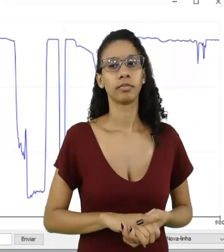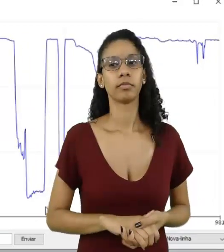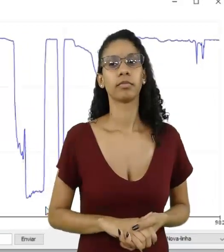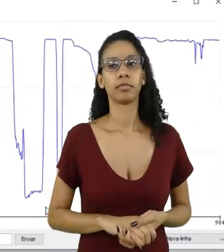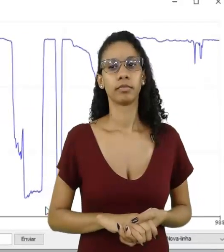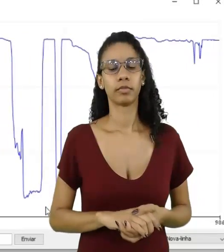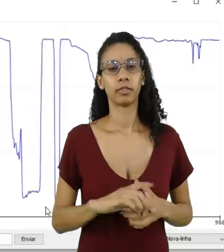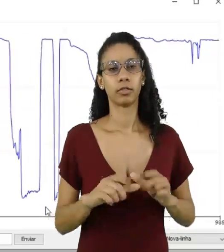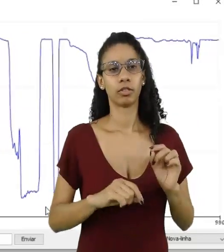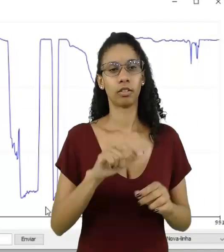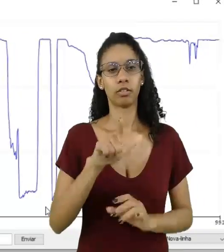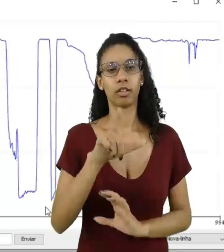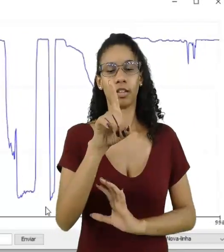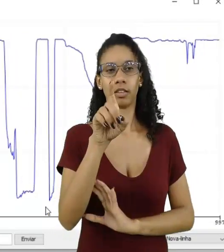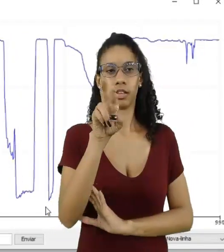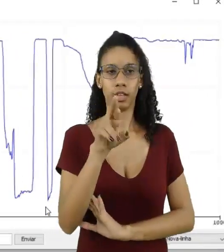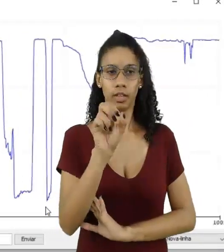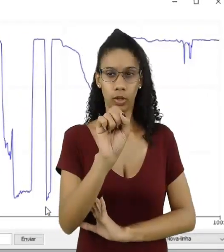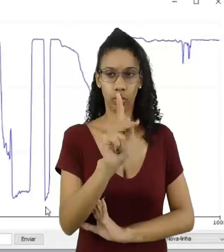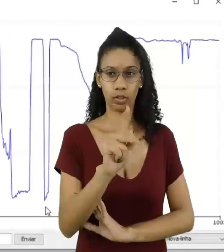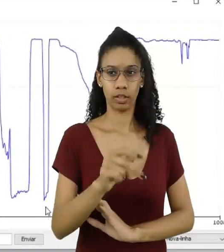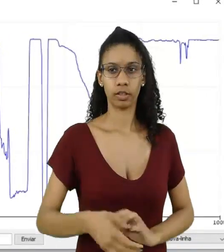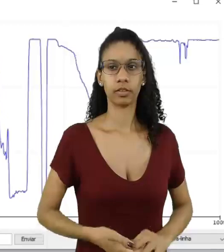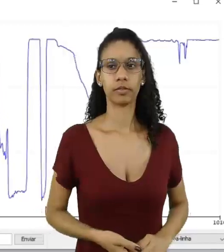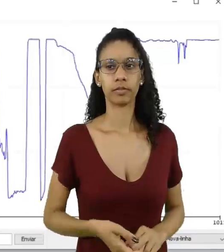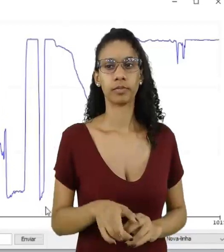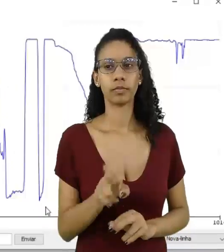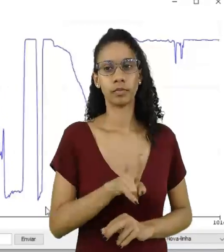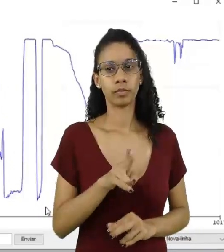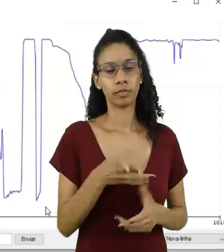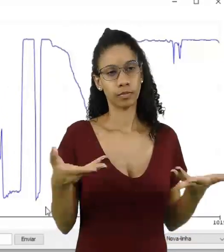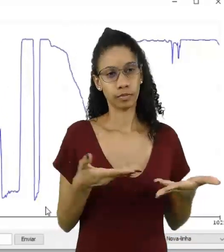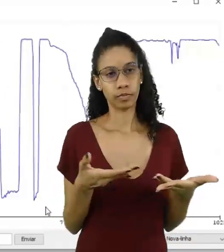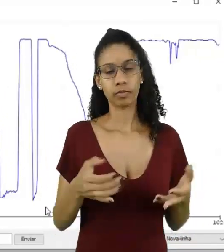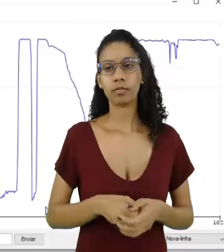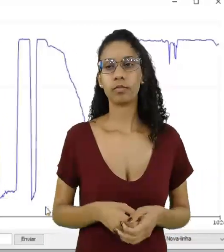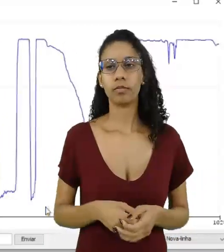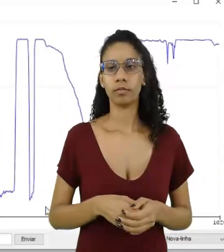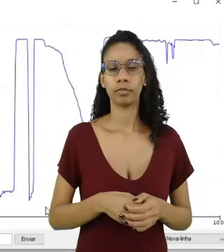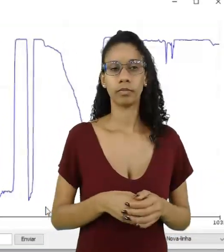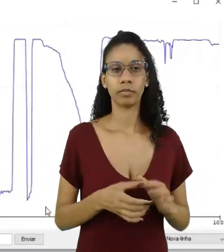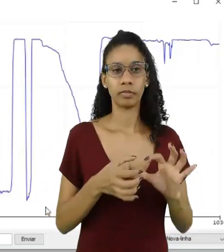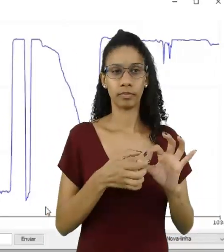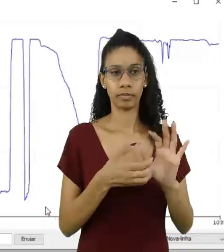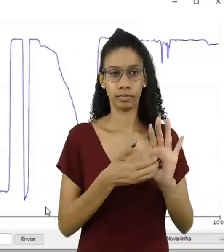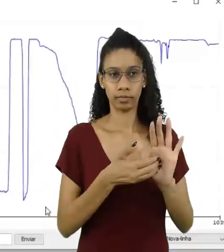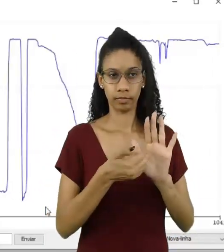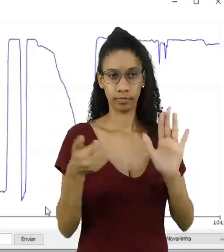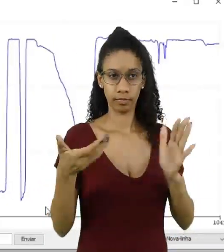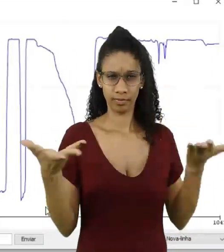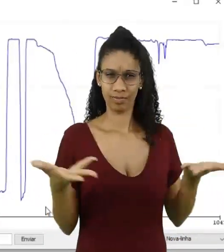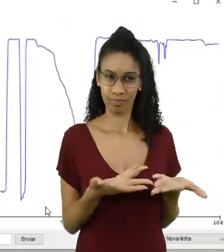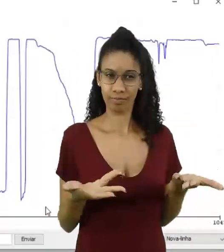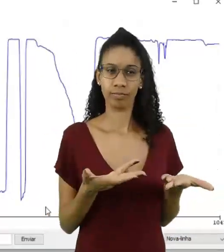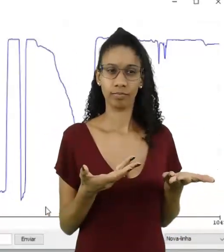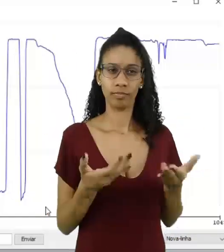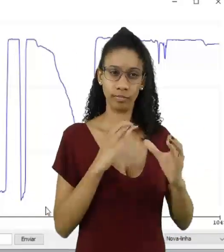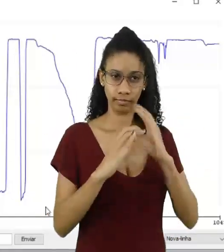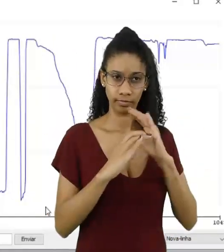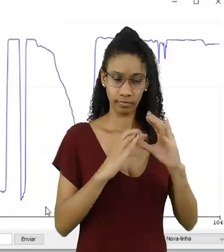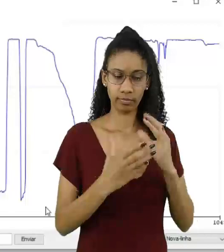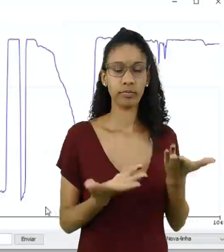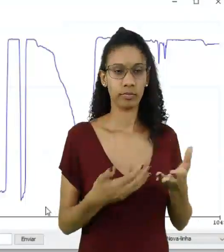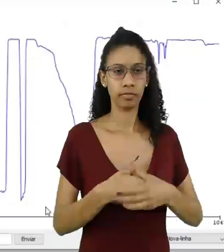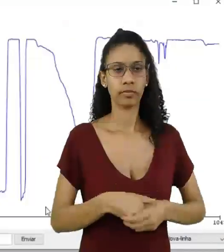módulo LDR, tá? Então vamos tentar fazer utilizando agora o nosso módulo LDR. Vou desconectar aqui. Nossa